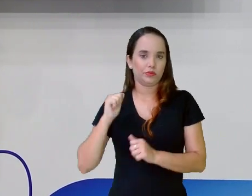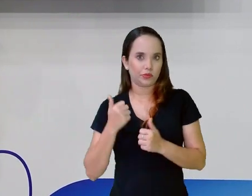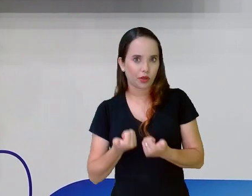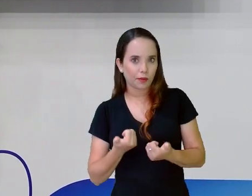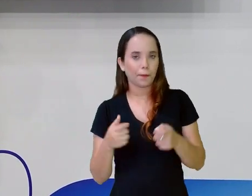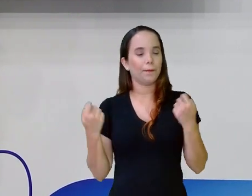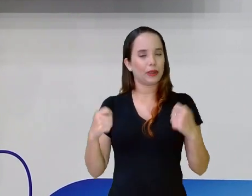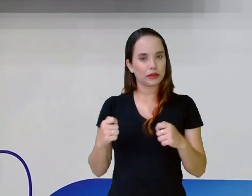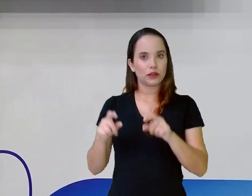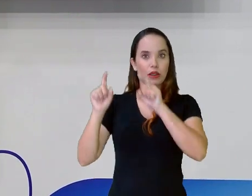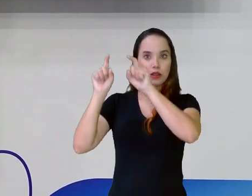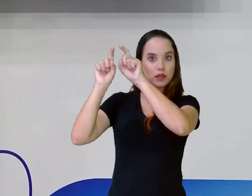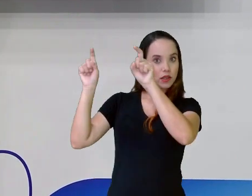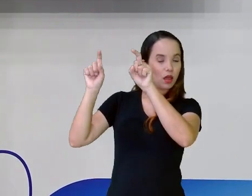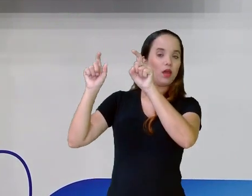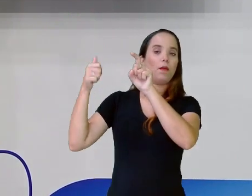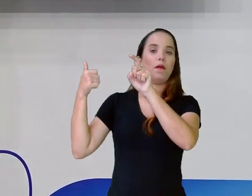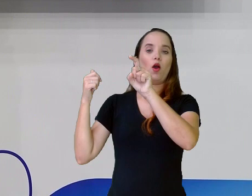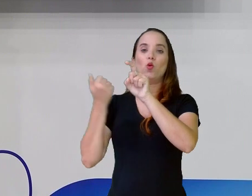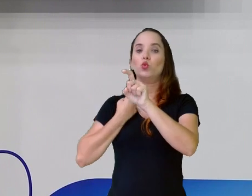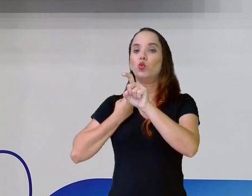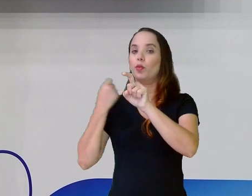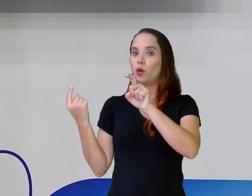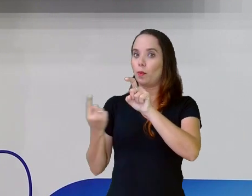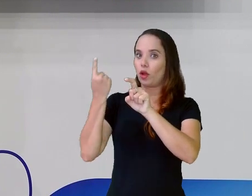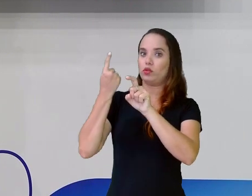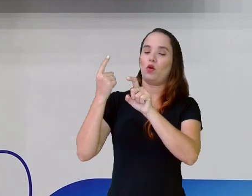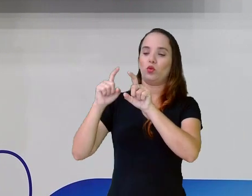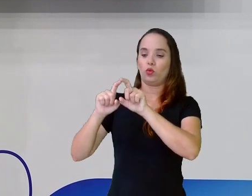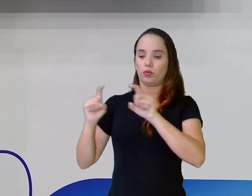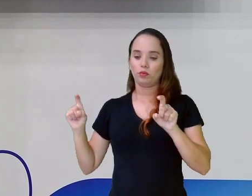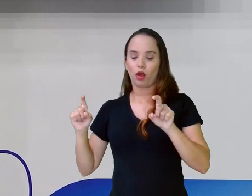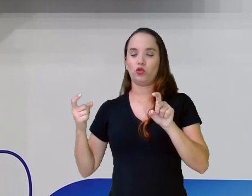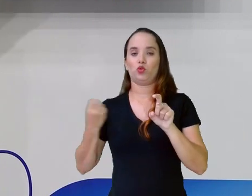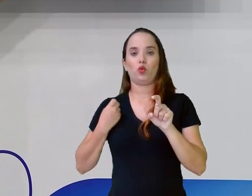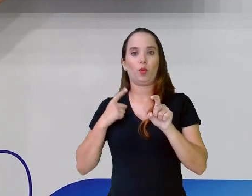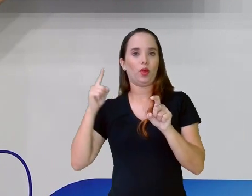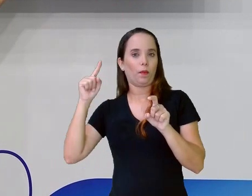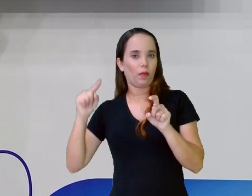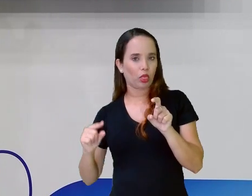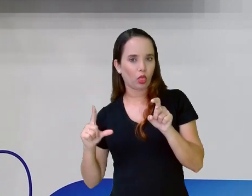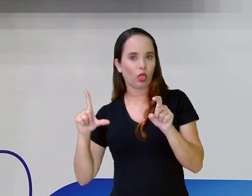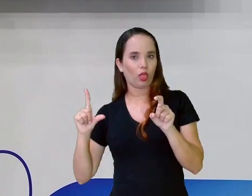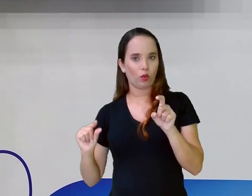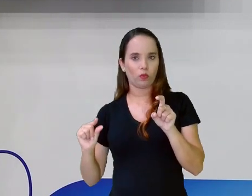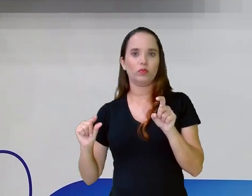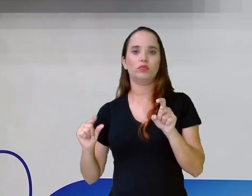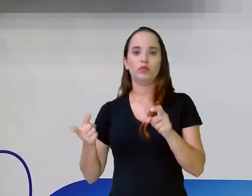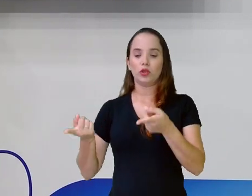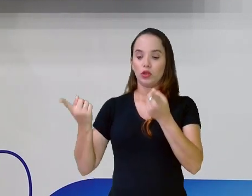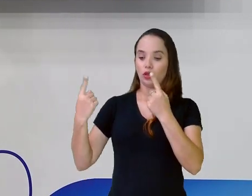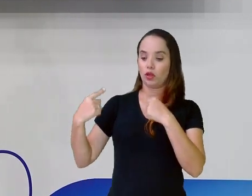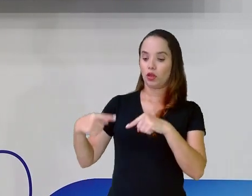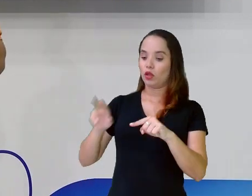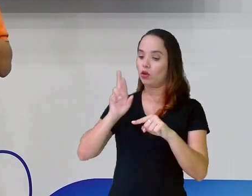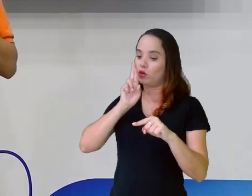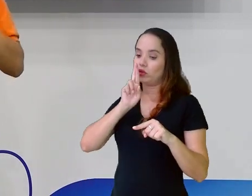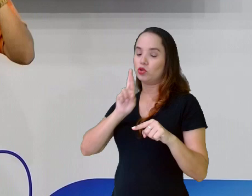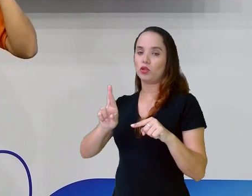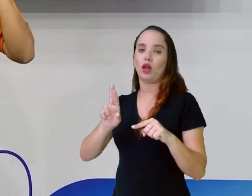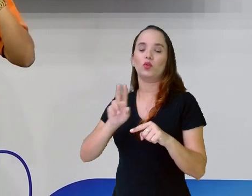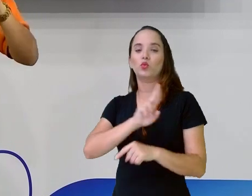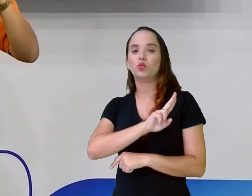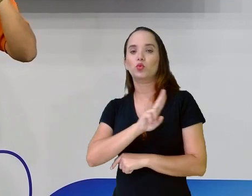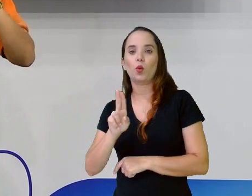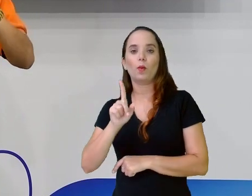na subtração, beleza? Então, subtraindo o número menor e o resultado a gente pode chamar